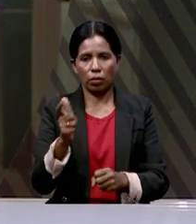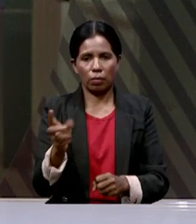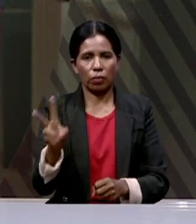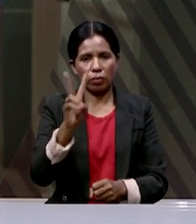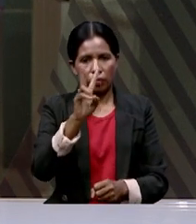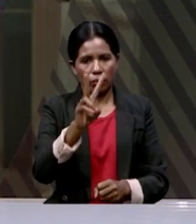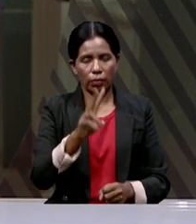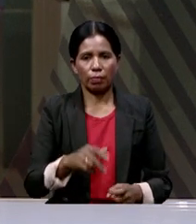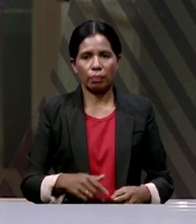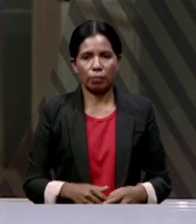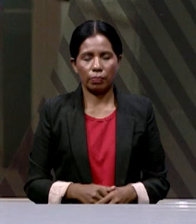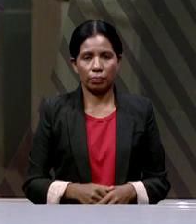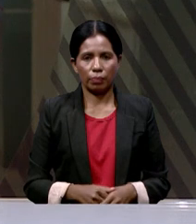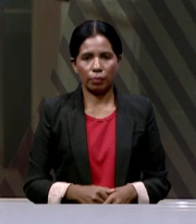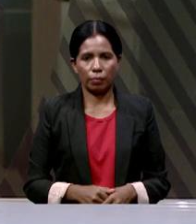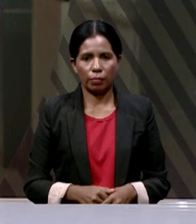Rua.